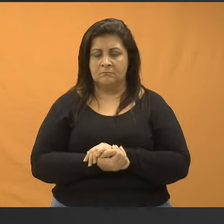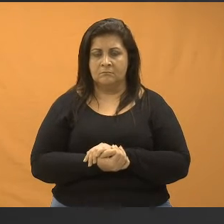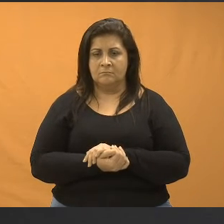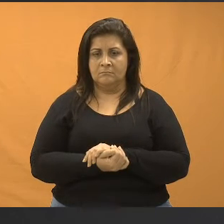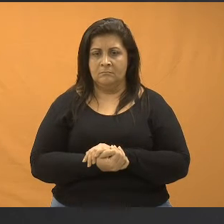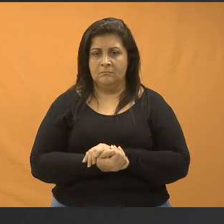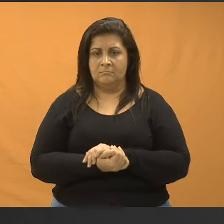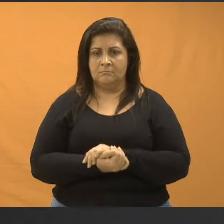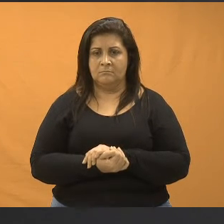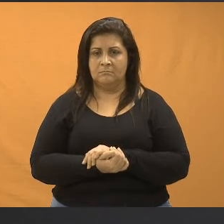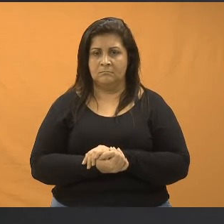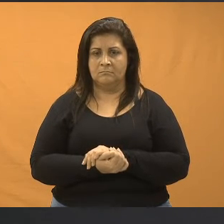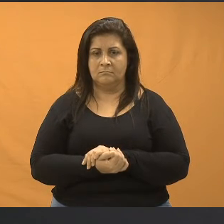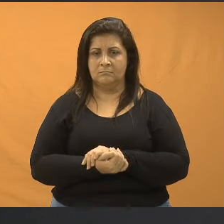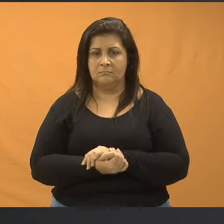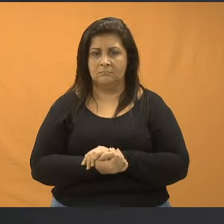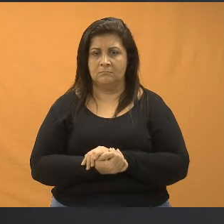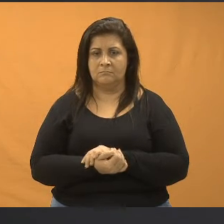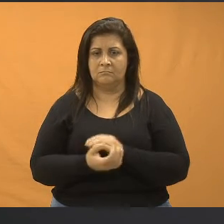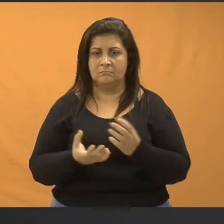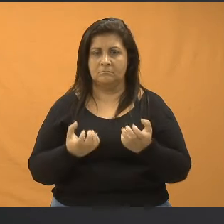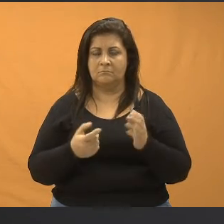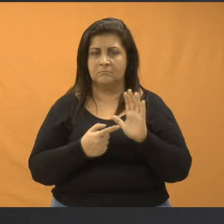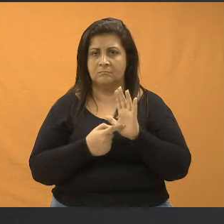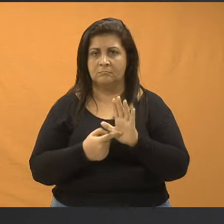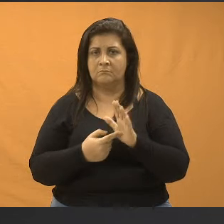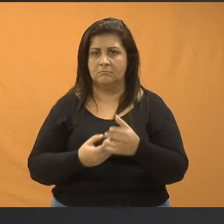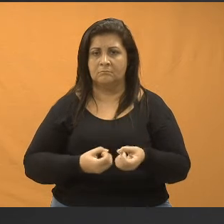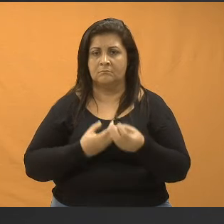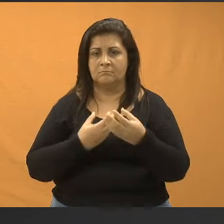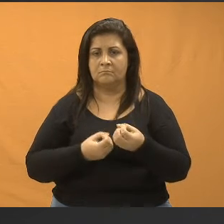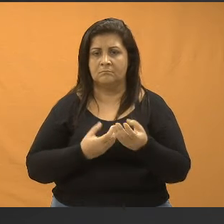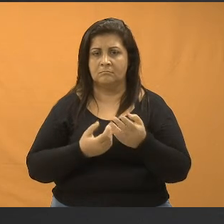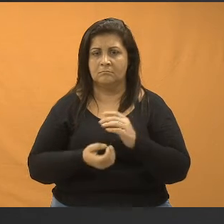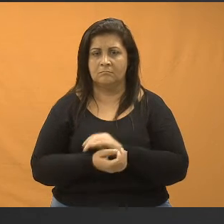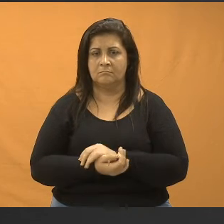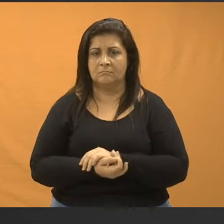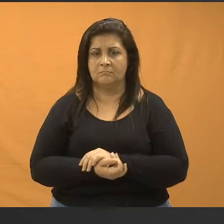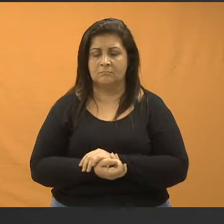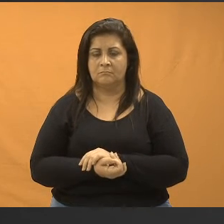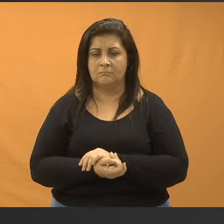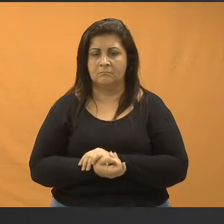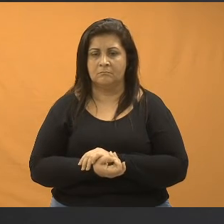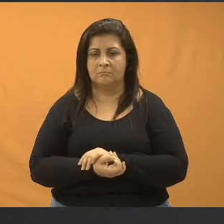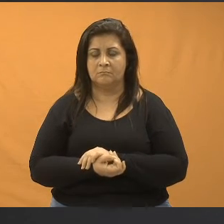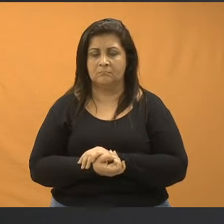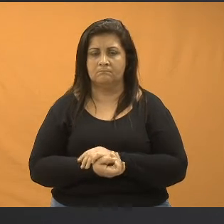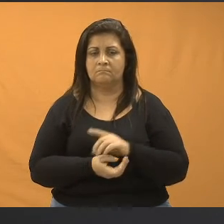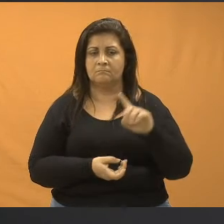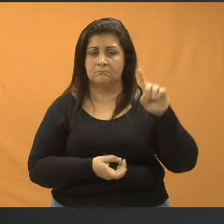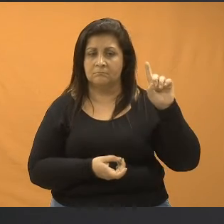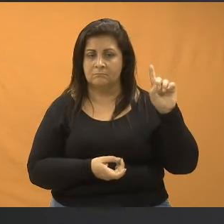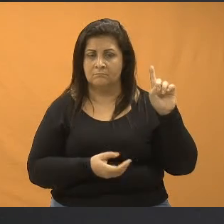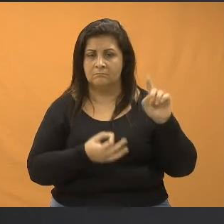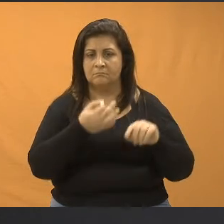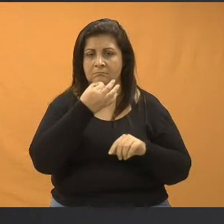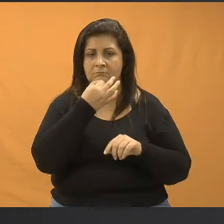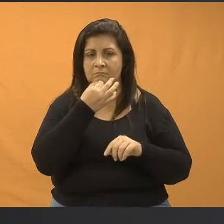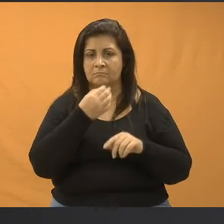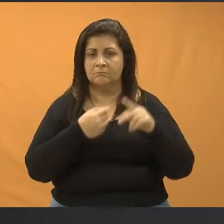Então, esses dados que eu queria apontar aí. E no meu ponto de